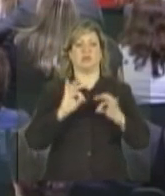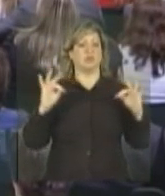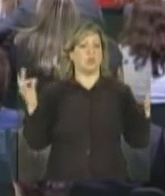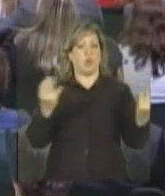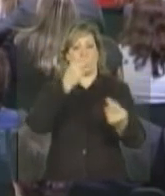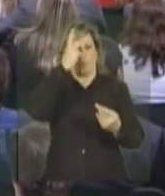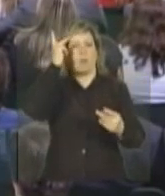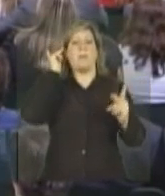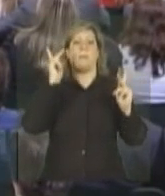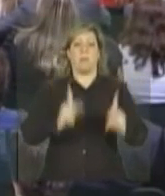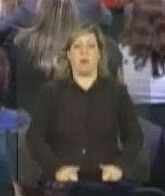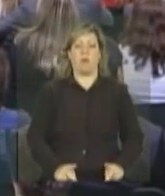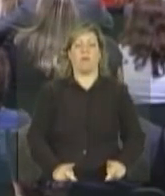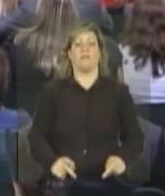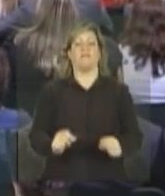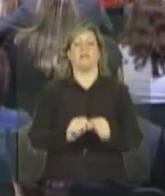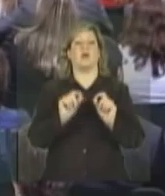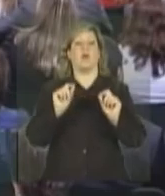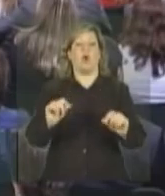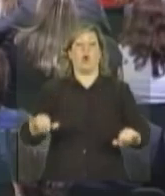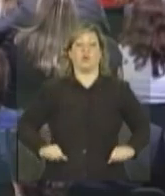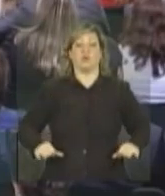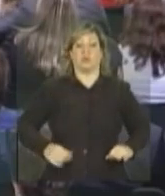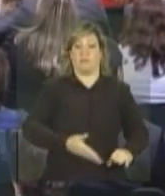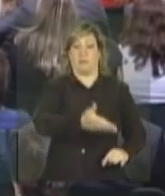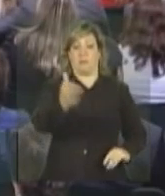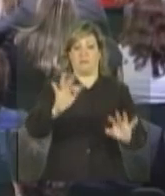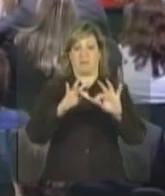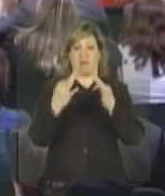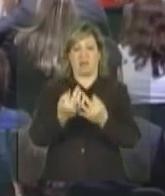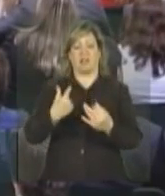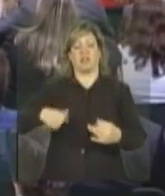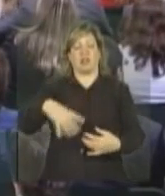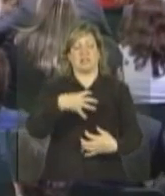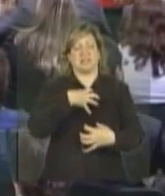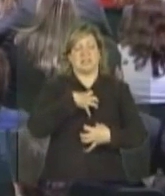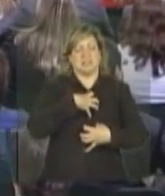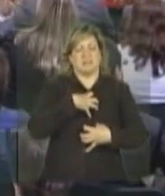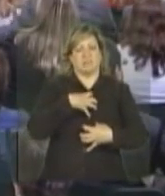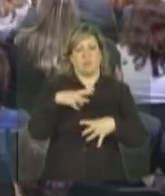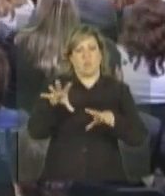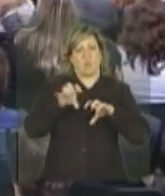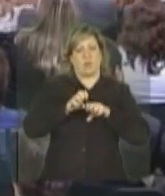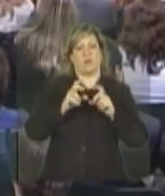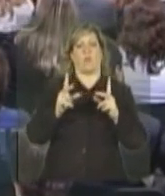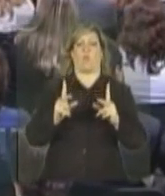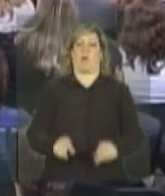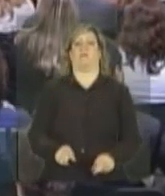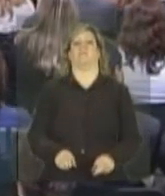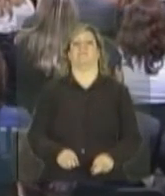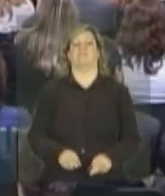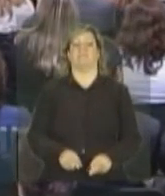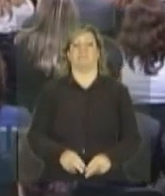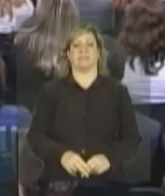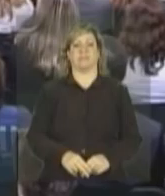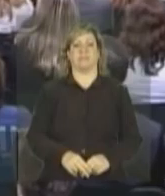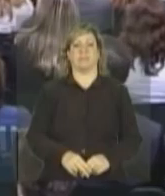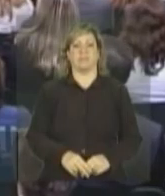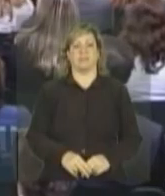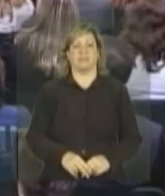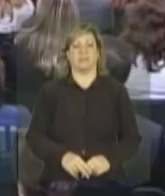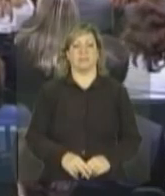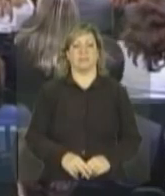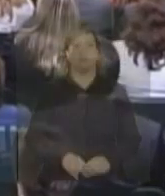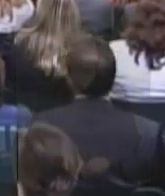fazer da dor deles a nossa dor. E ao fazer isso,